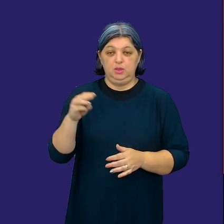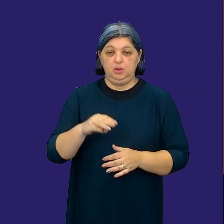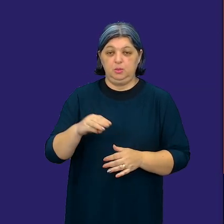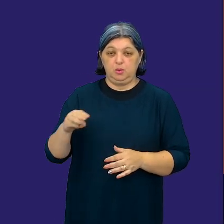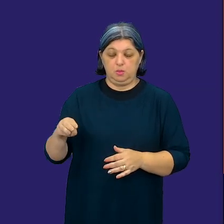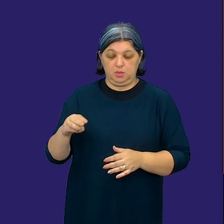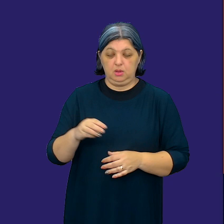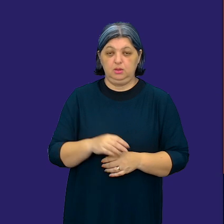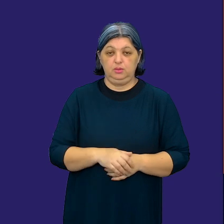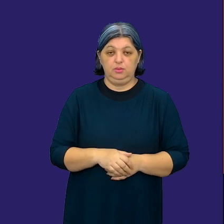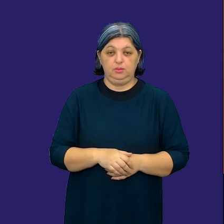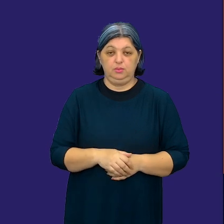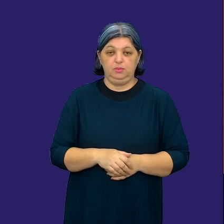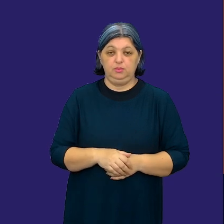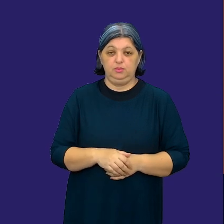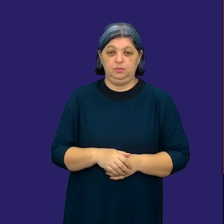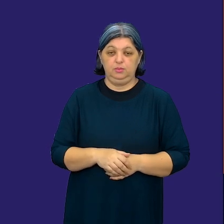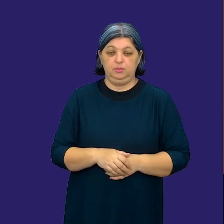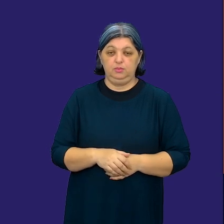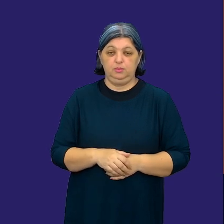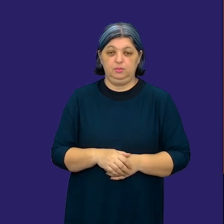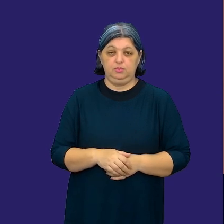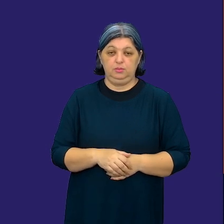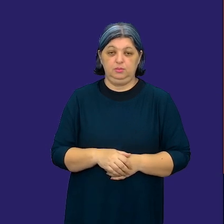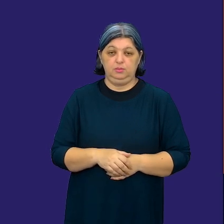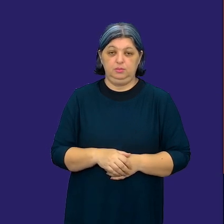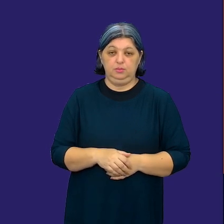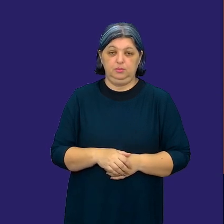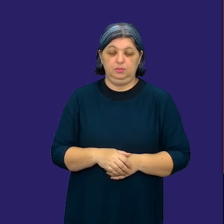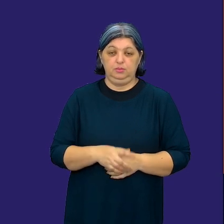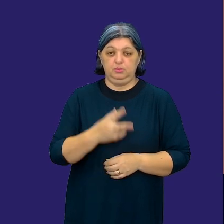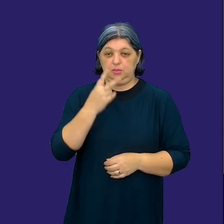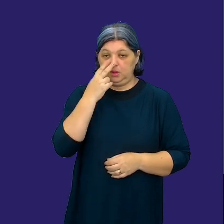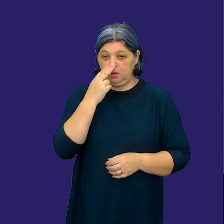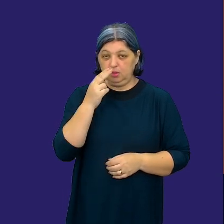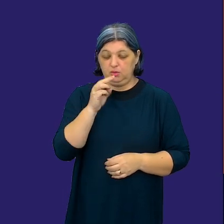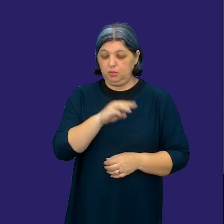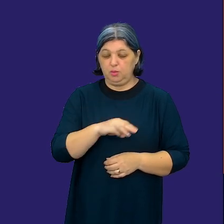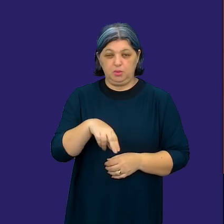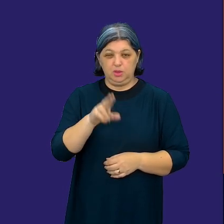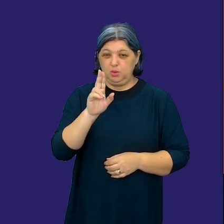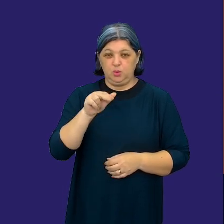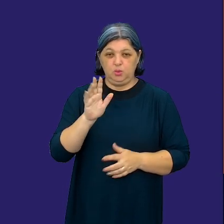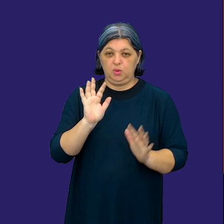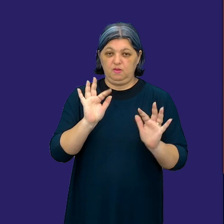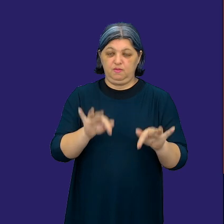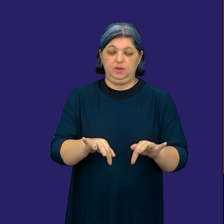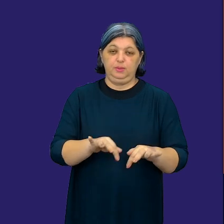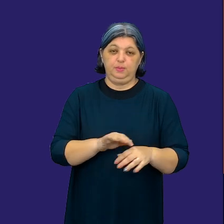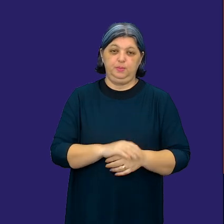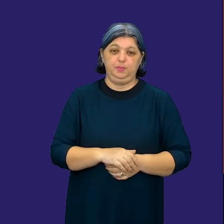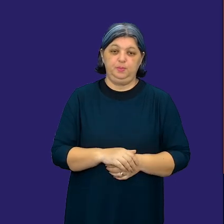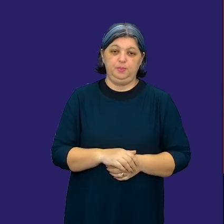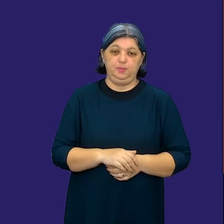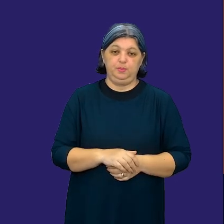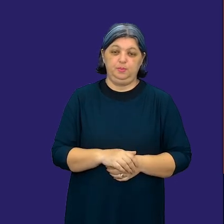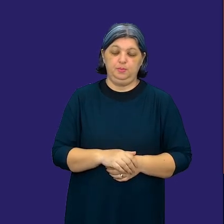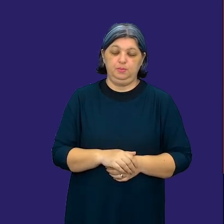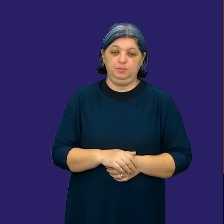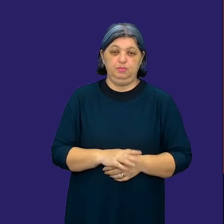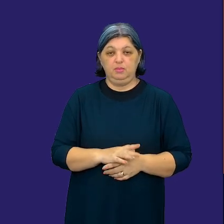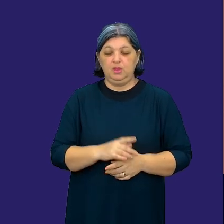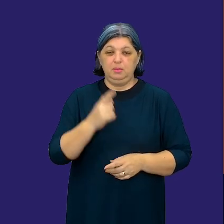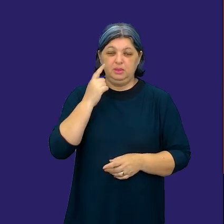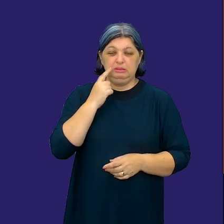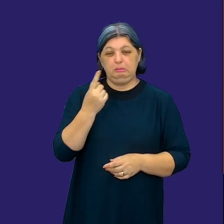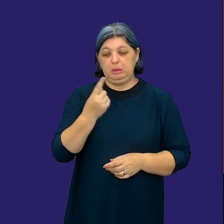né tido né como nosso primeiro momento Apesar que acho que o nosso momento nunca nunca acaba então por isso não tem primeiro não tem